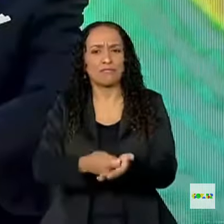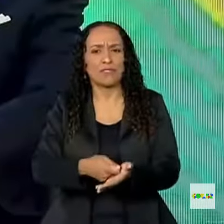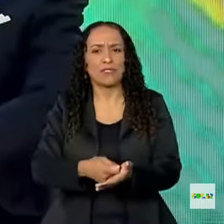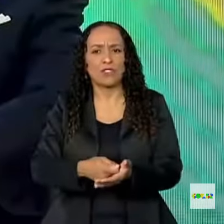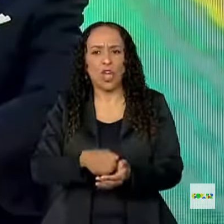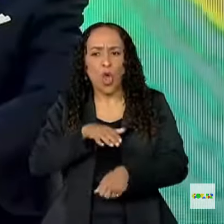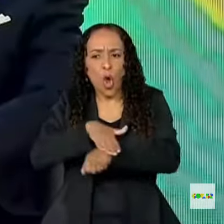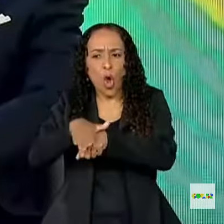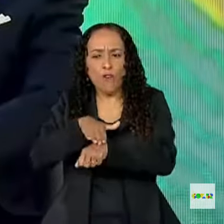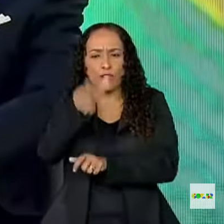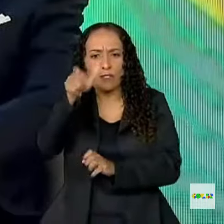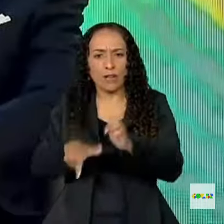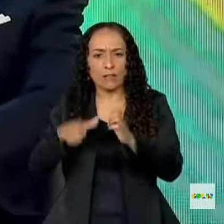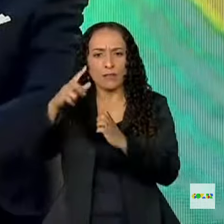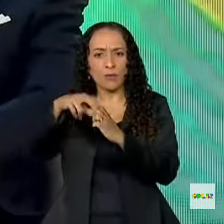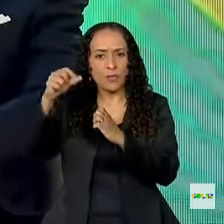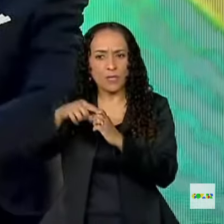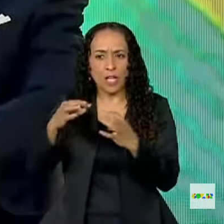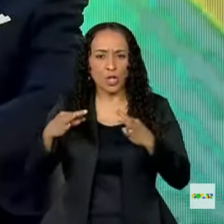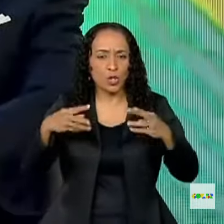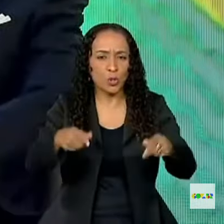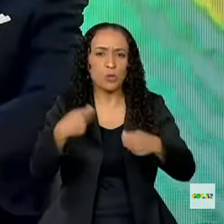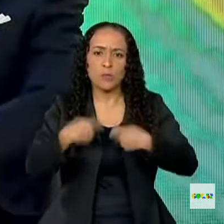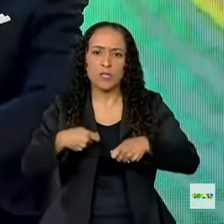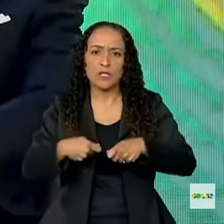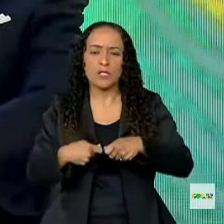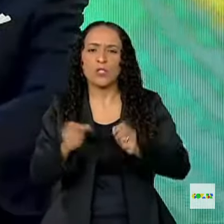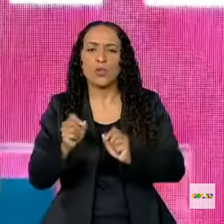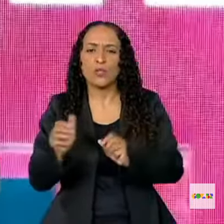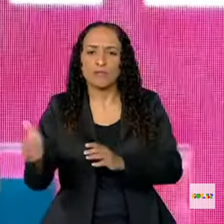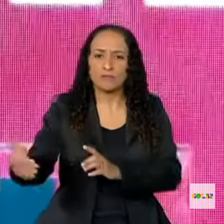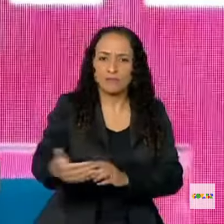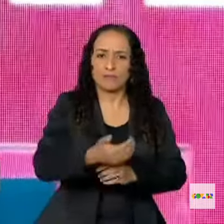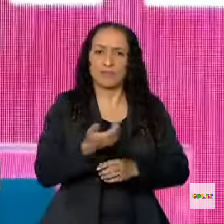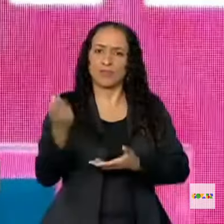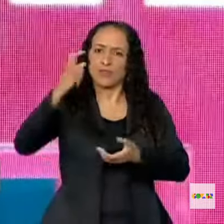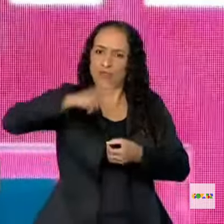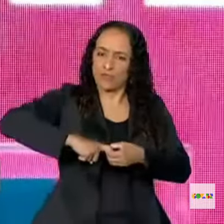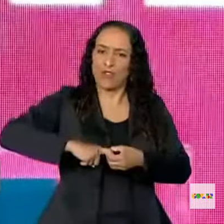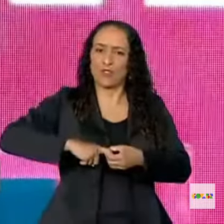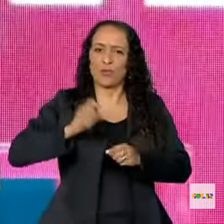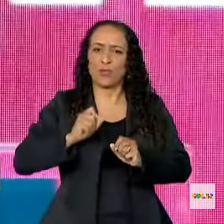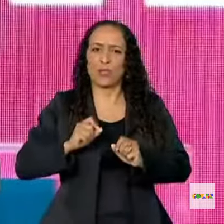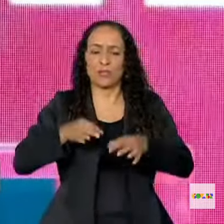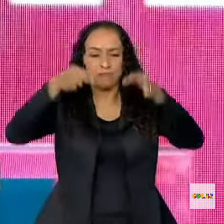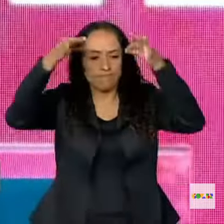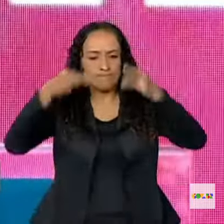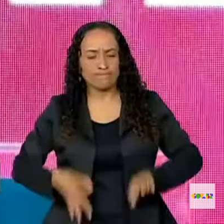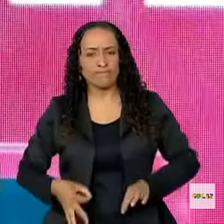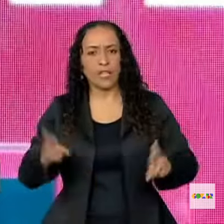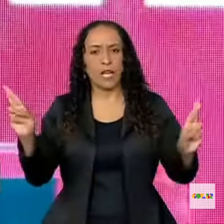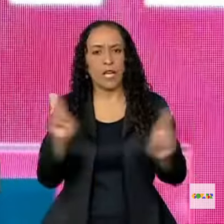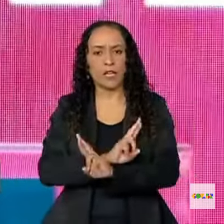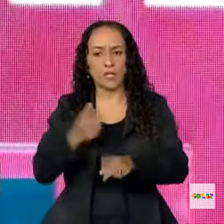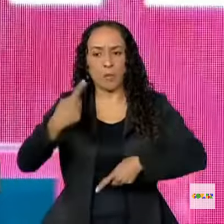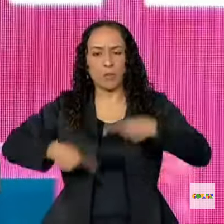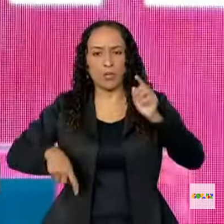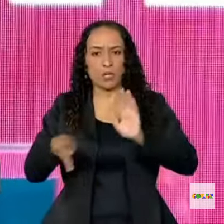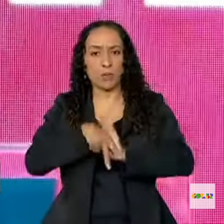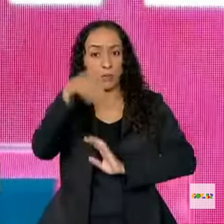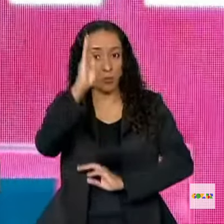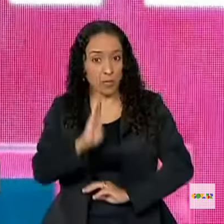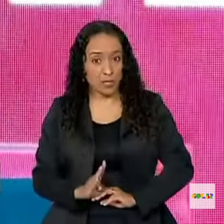os empresários porque eu preciso trazer de volta a civilidade na relação política do